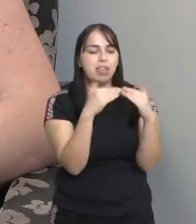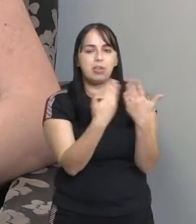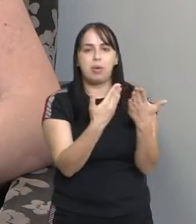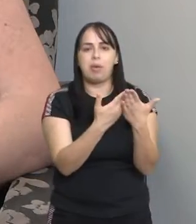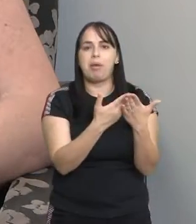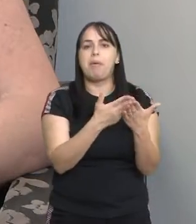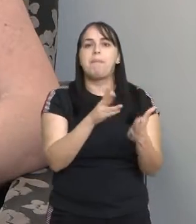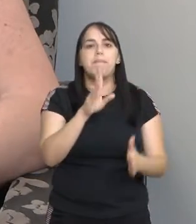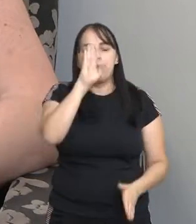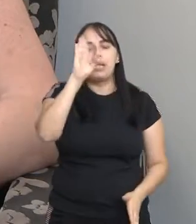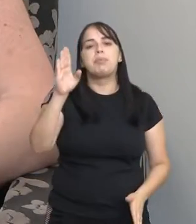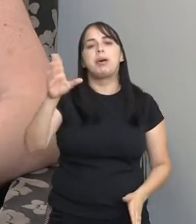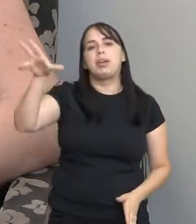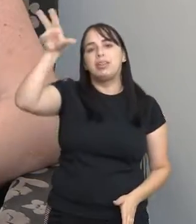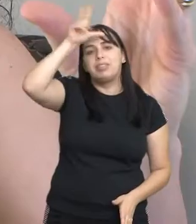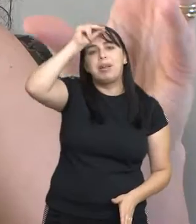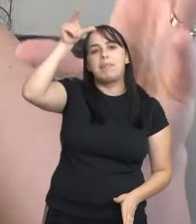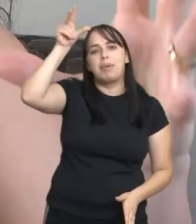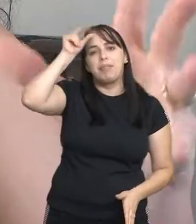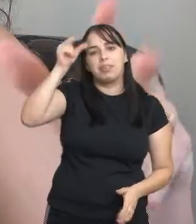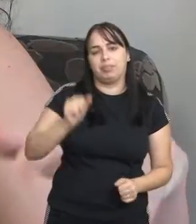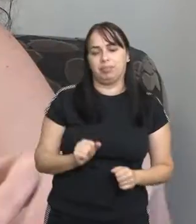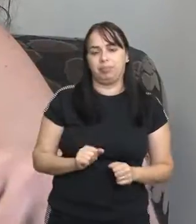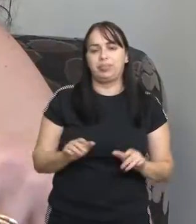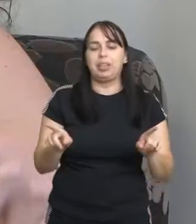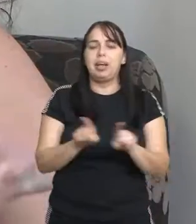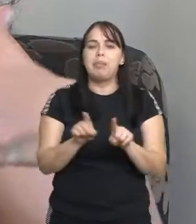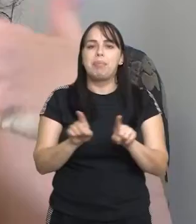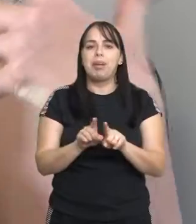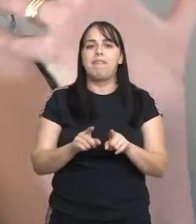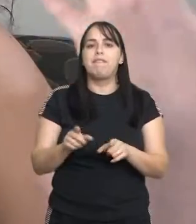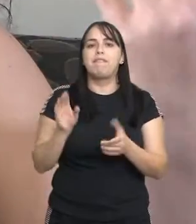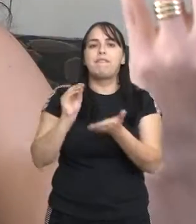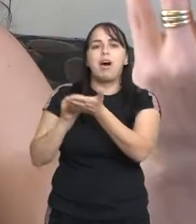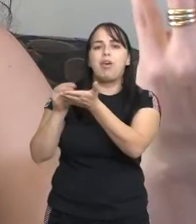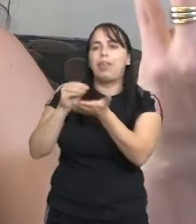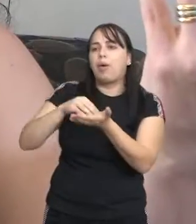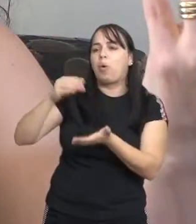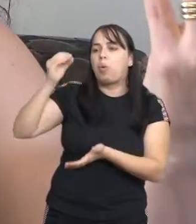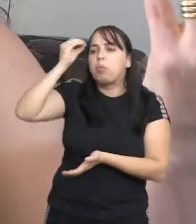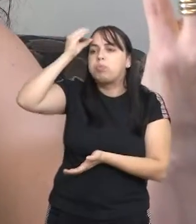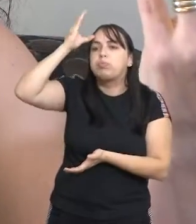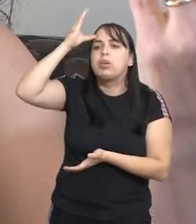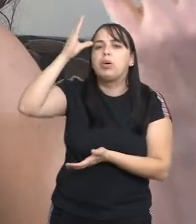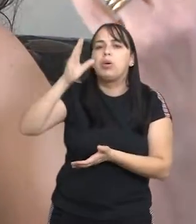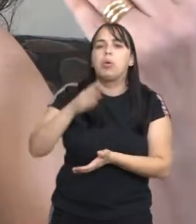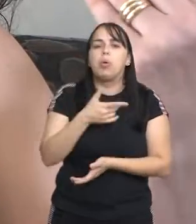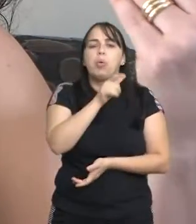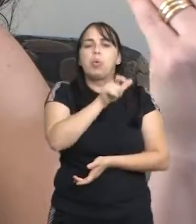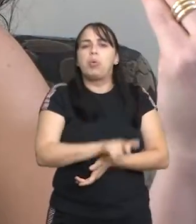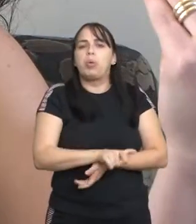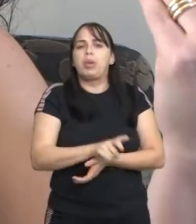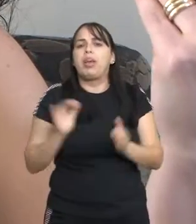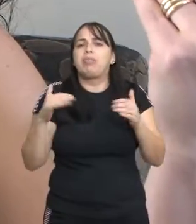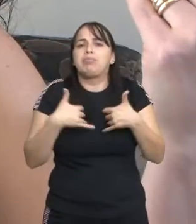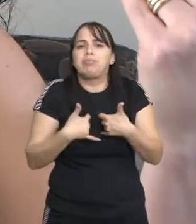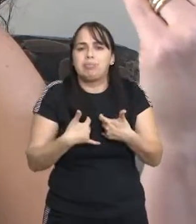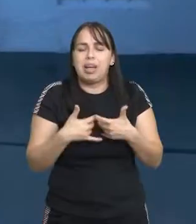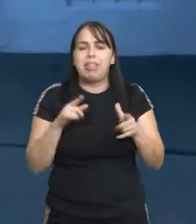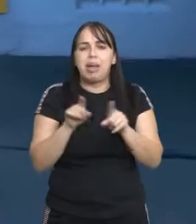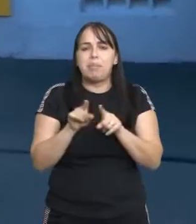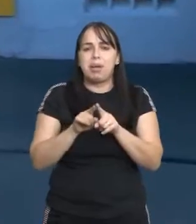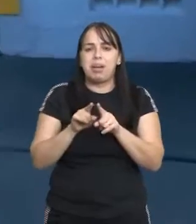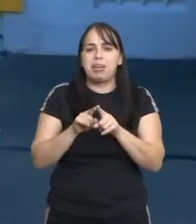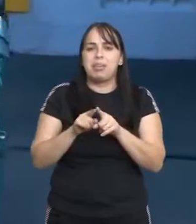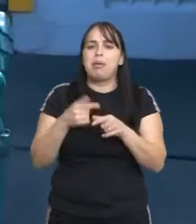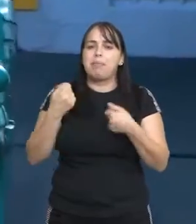principalmente na rede pública. Julianda também revela que falta conhecimento da população sobre o transtorno do espectro autista